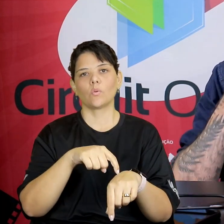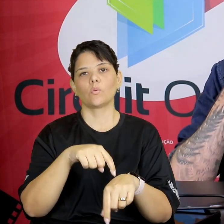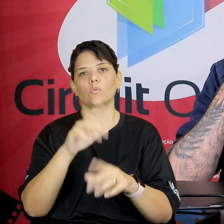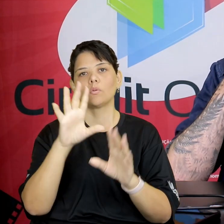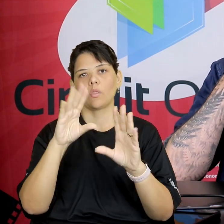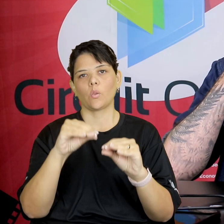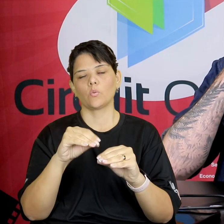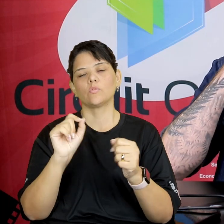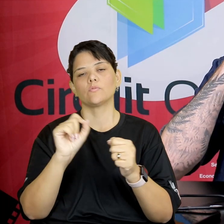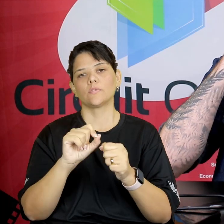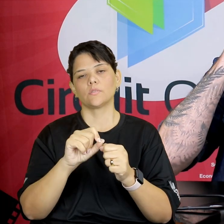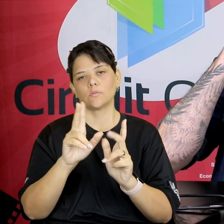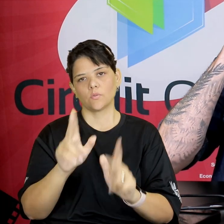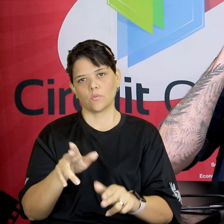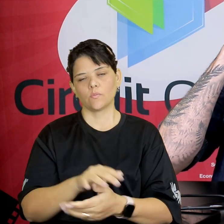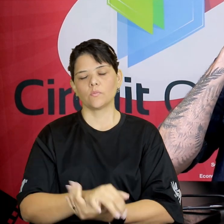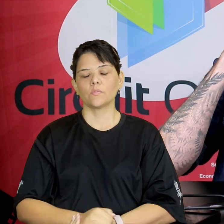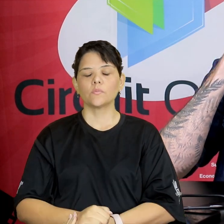isso.